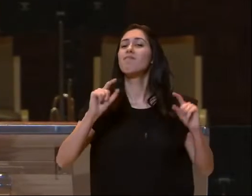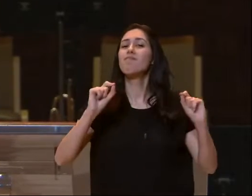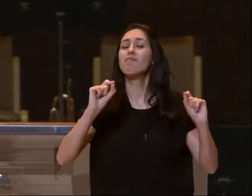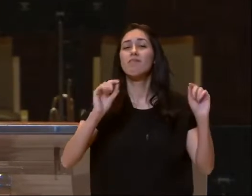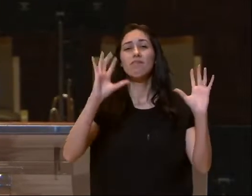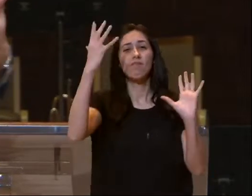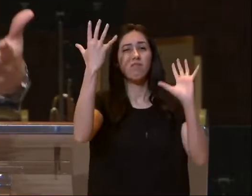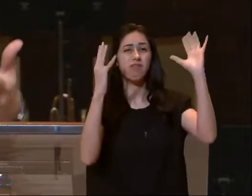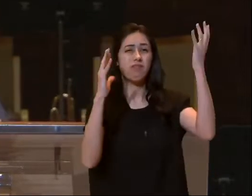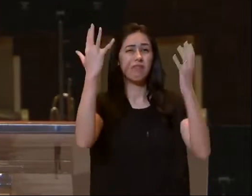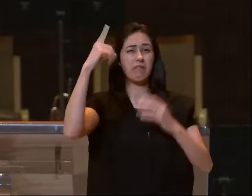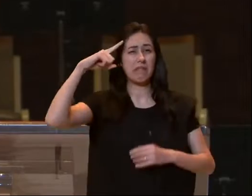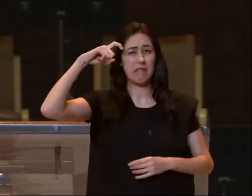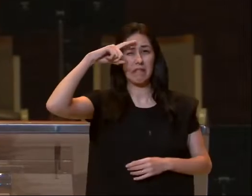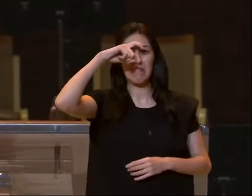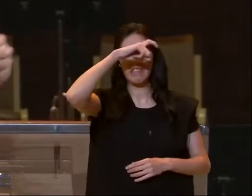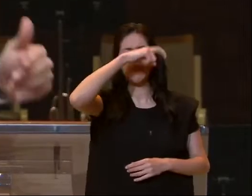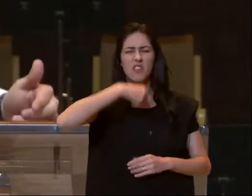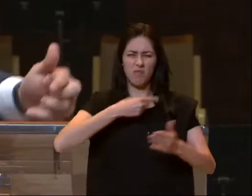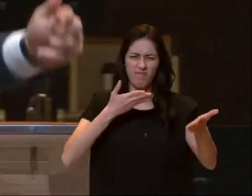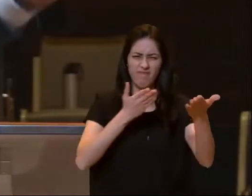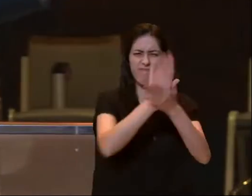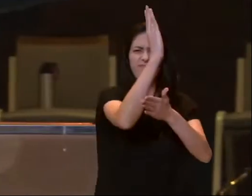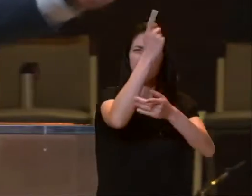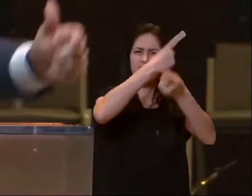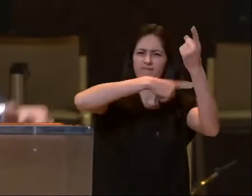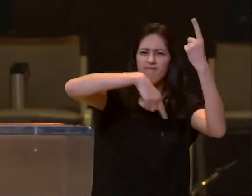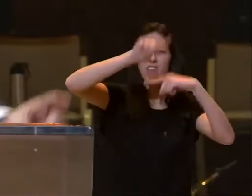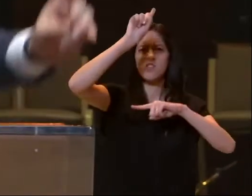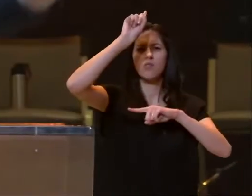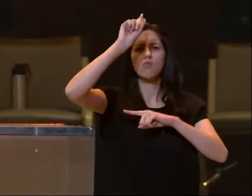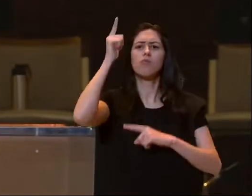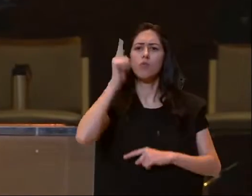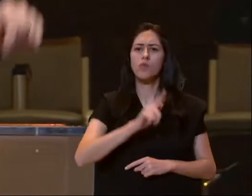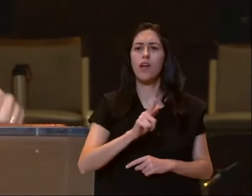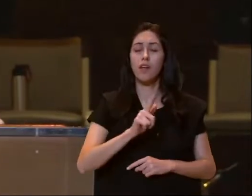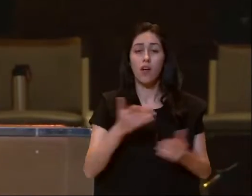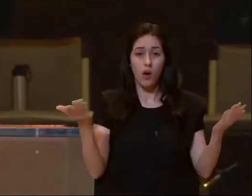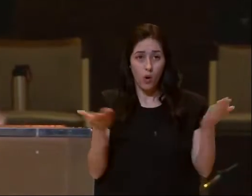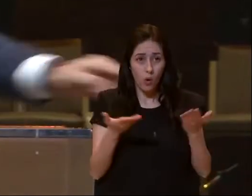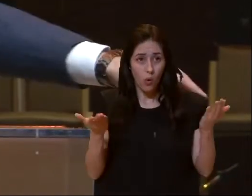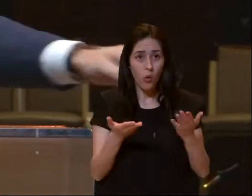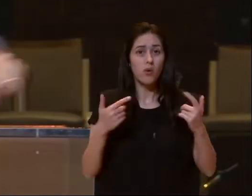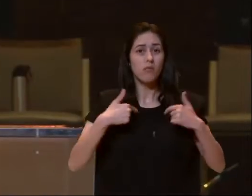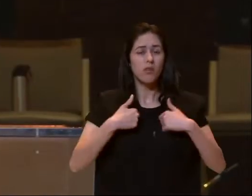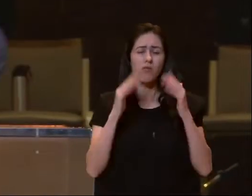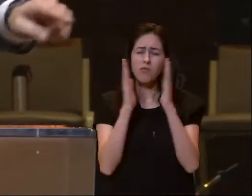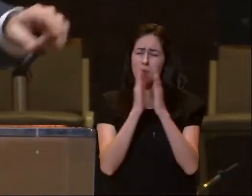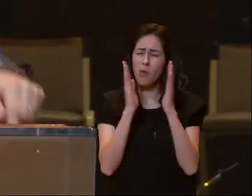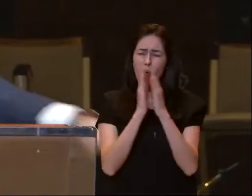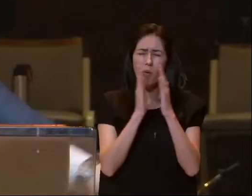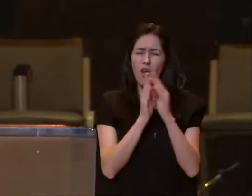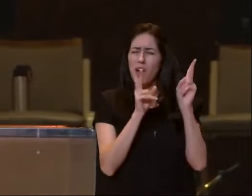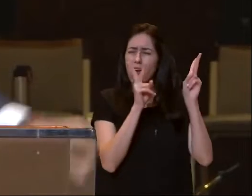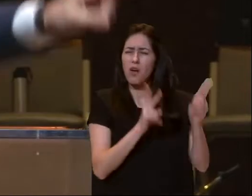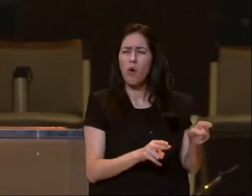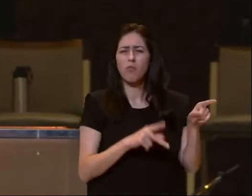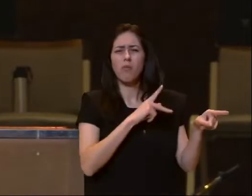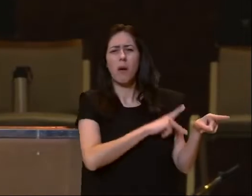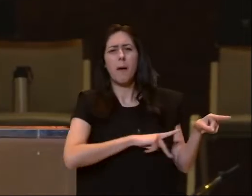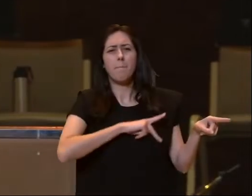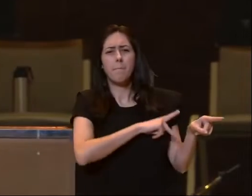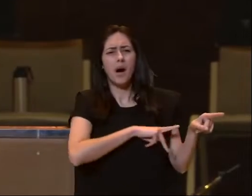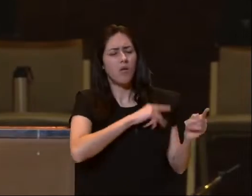as situações difíceis e passar por elas. E hoje eu vim clamar, orar como Paulo orou pelos Colossenses